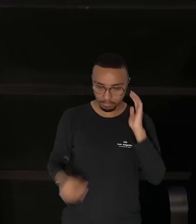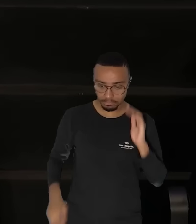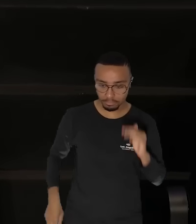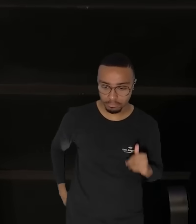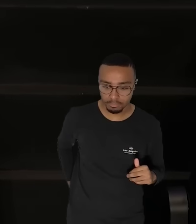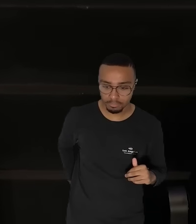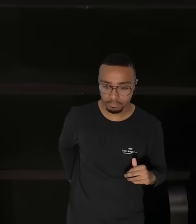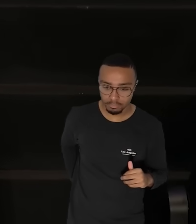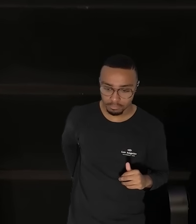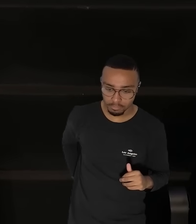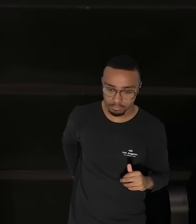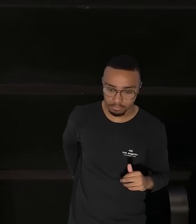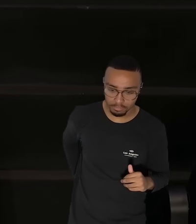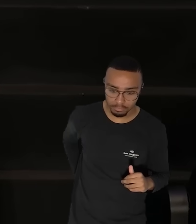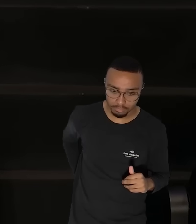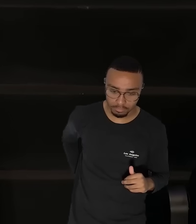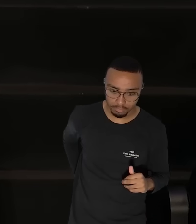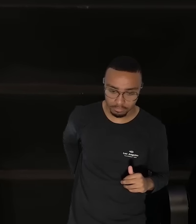Bíblia.